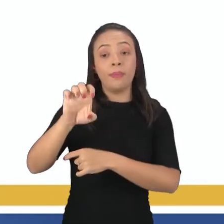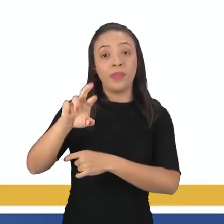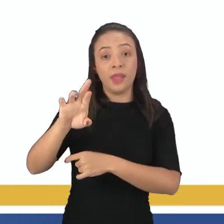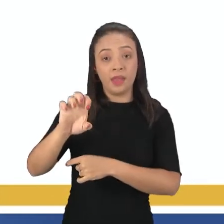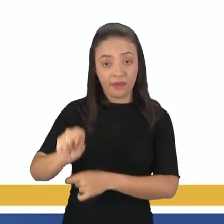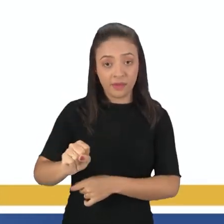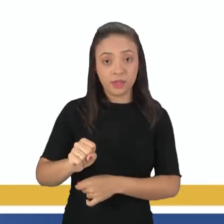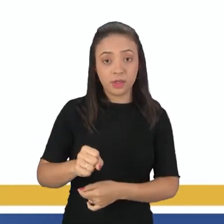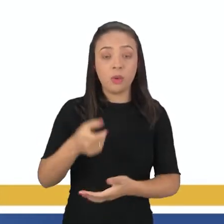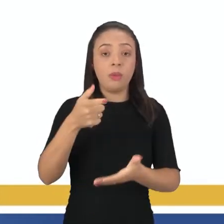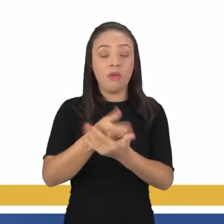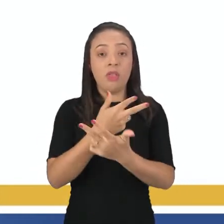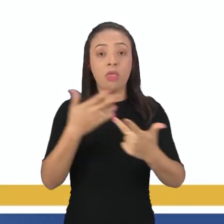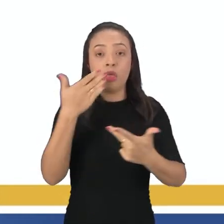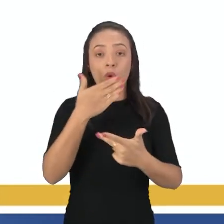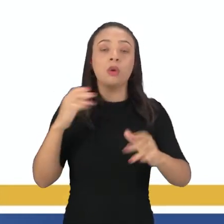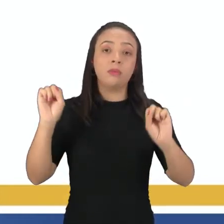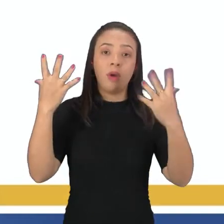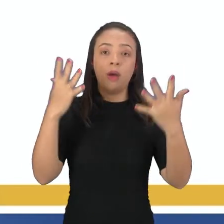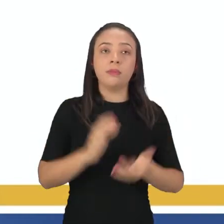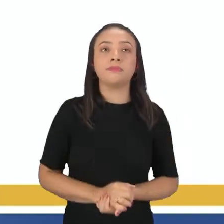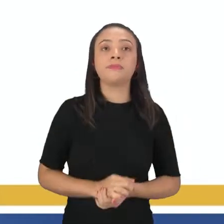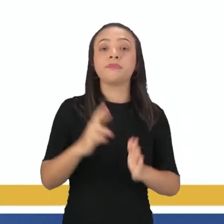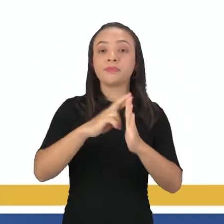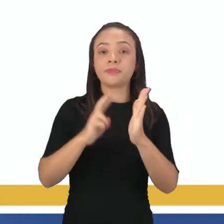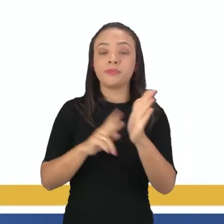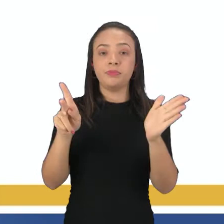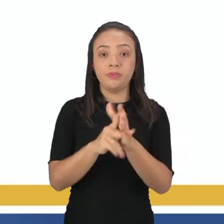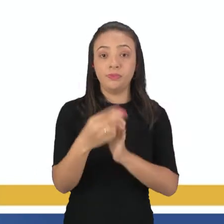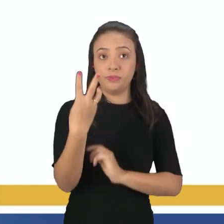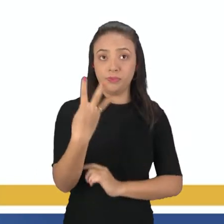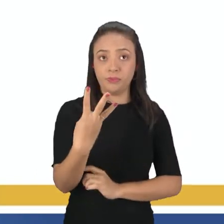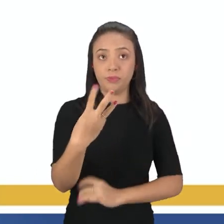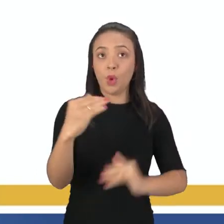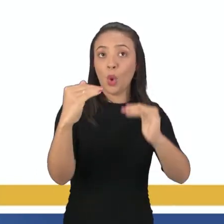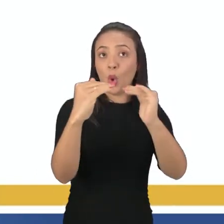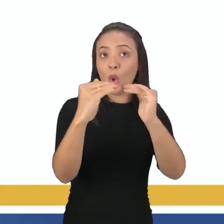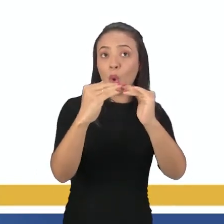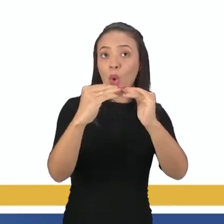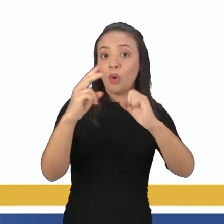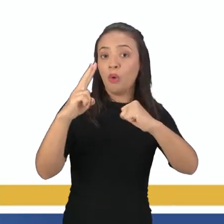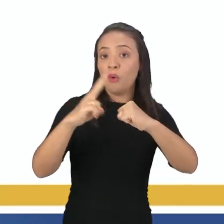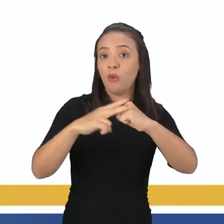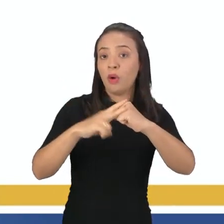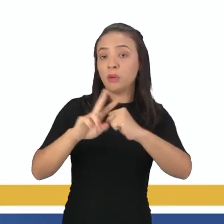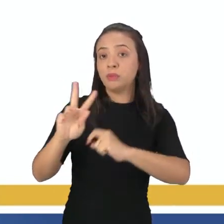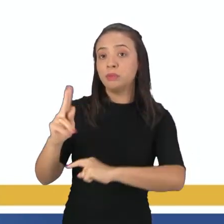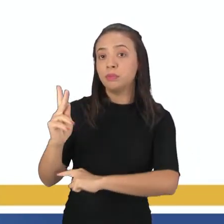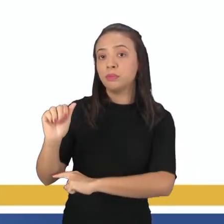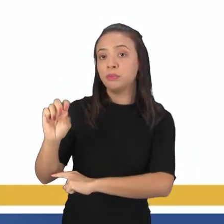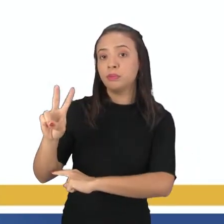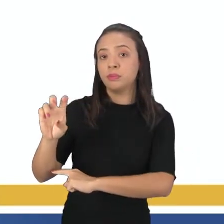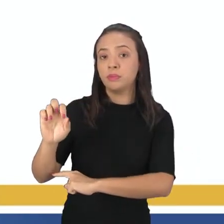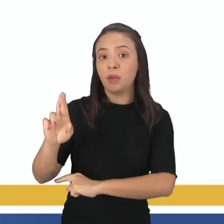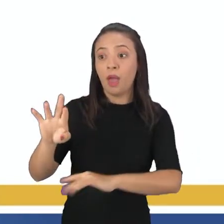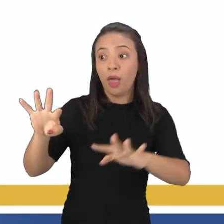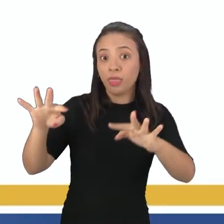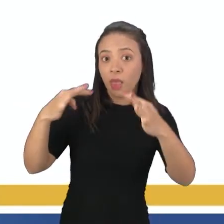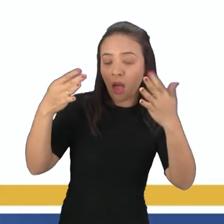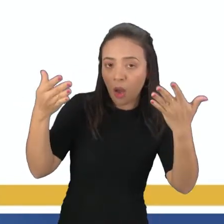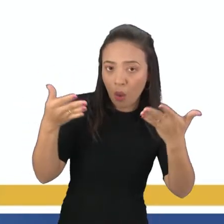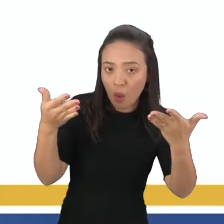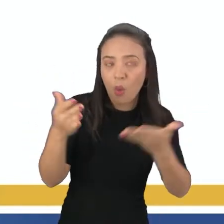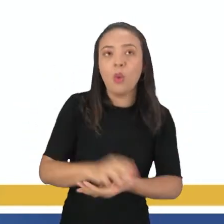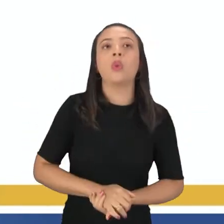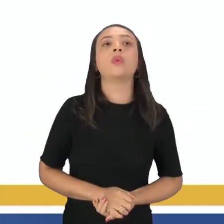festa. Regra específica número 3. Concordância com o verbo haver. Atentem-se para